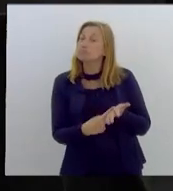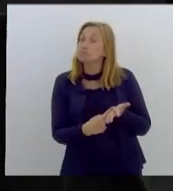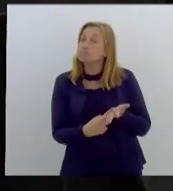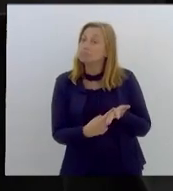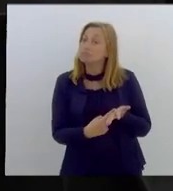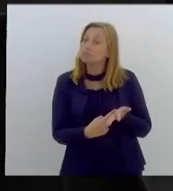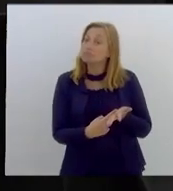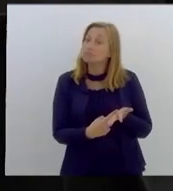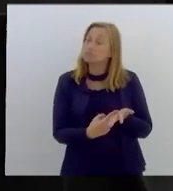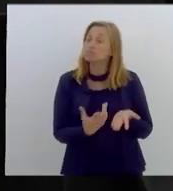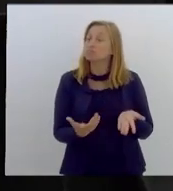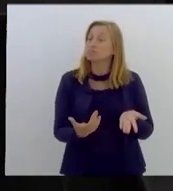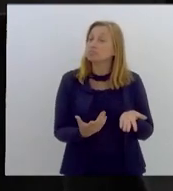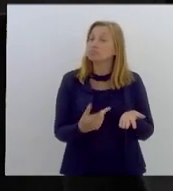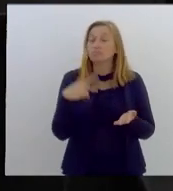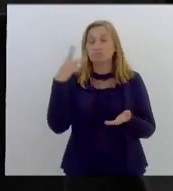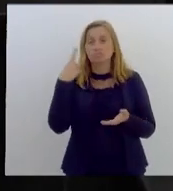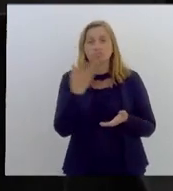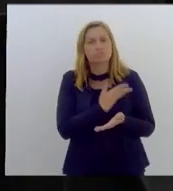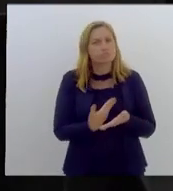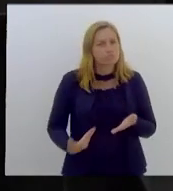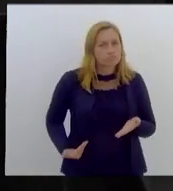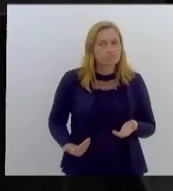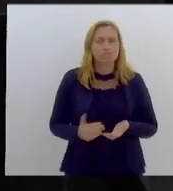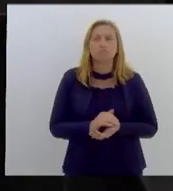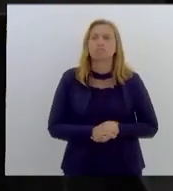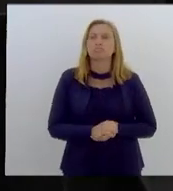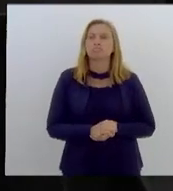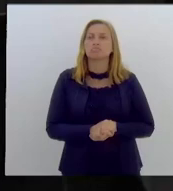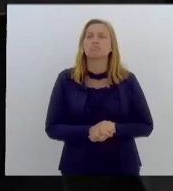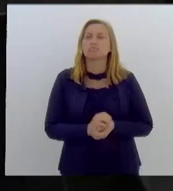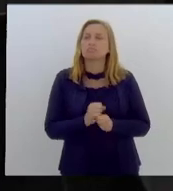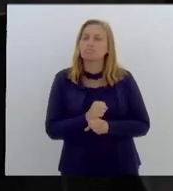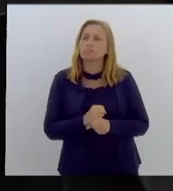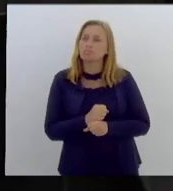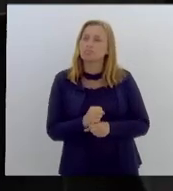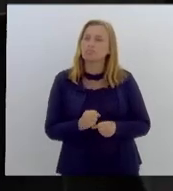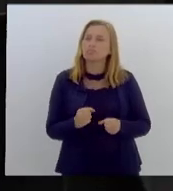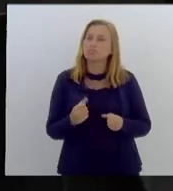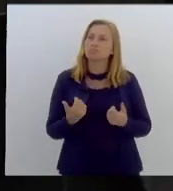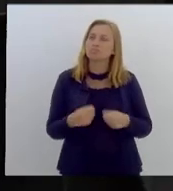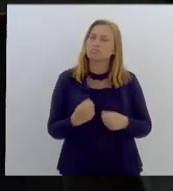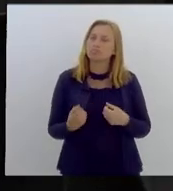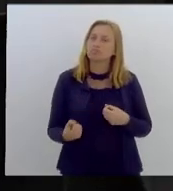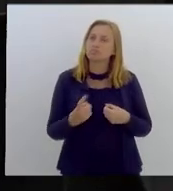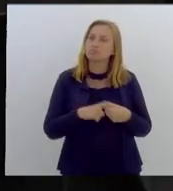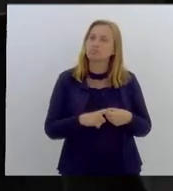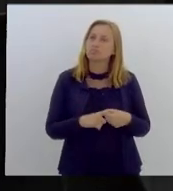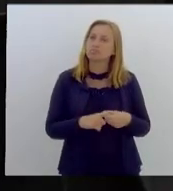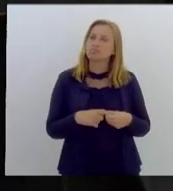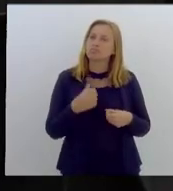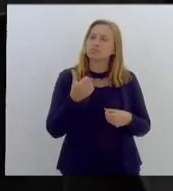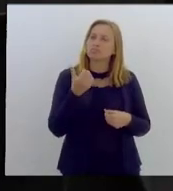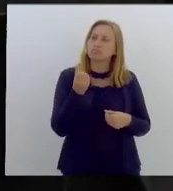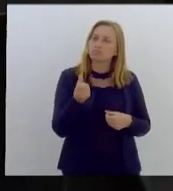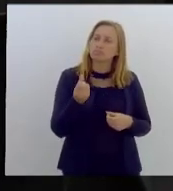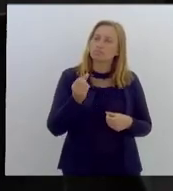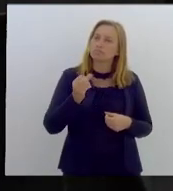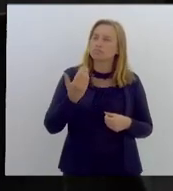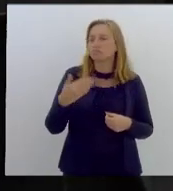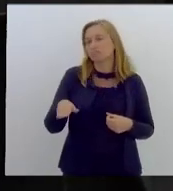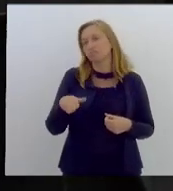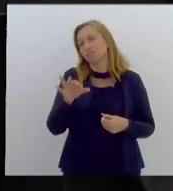nesse parlamento com o governo, esse ano a gente tem que ter uma recomposição de